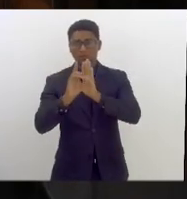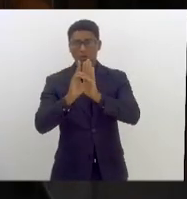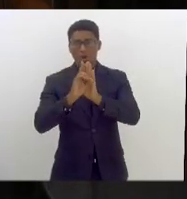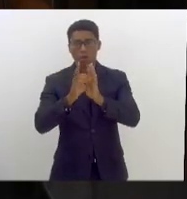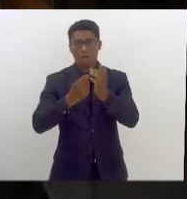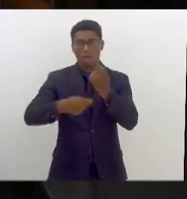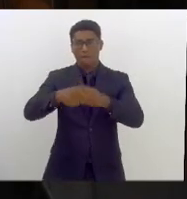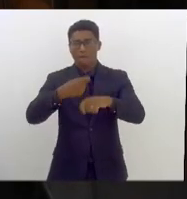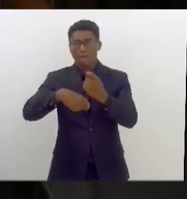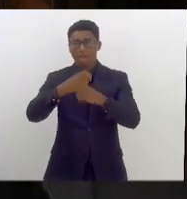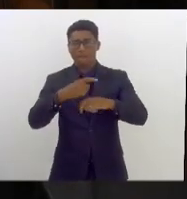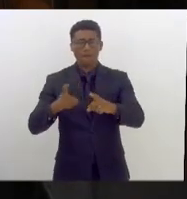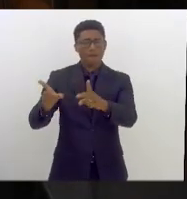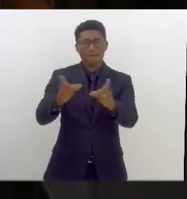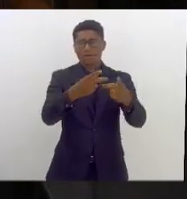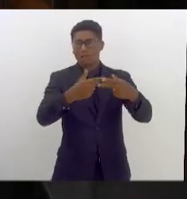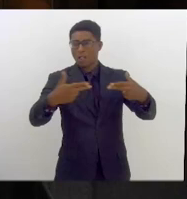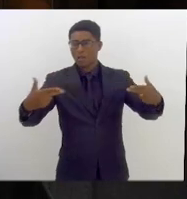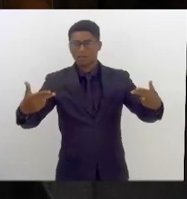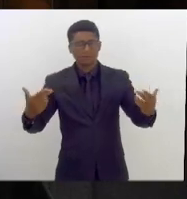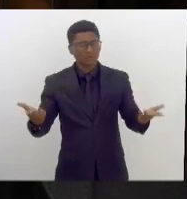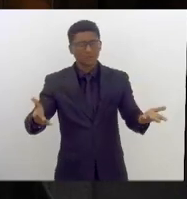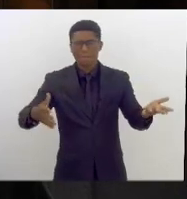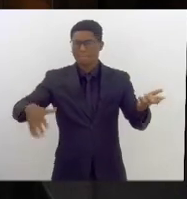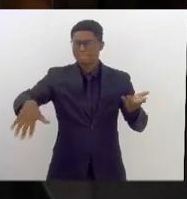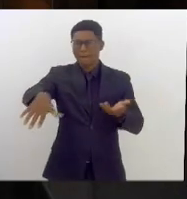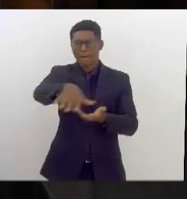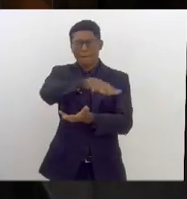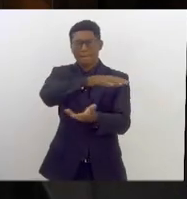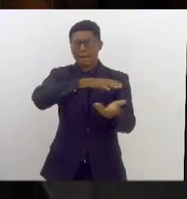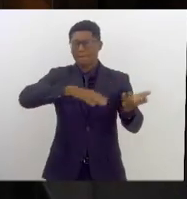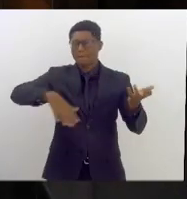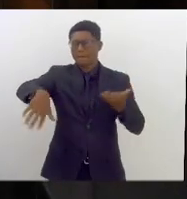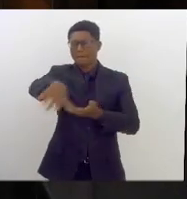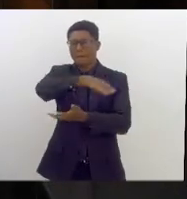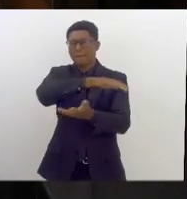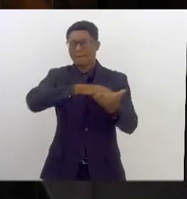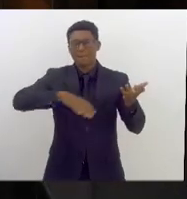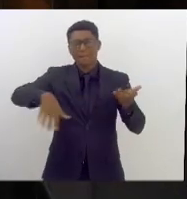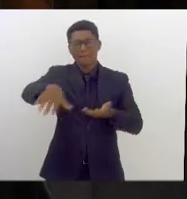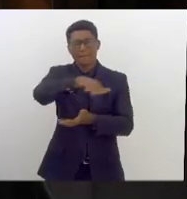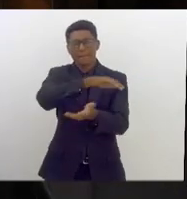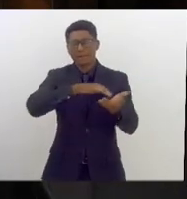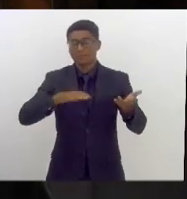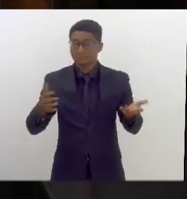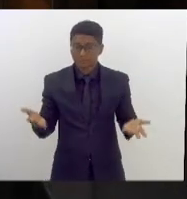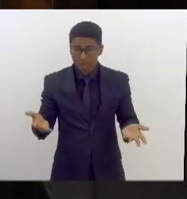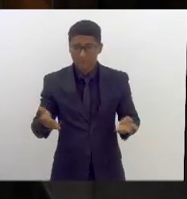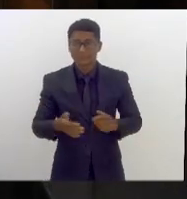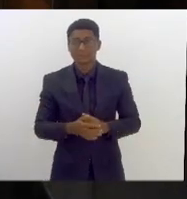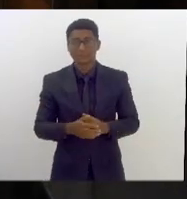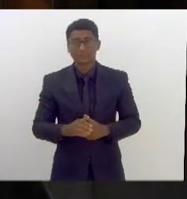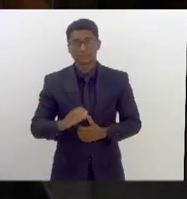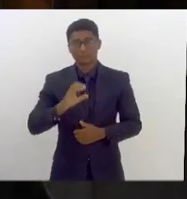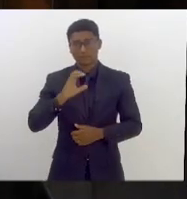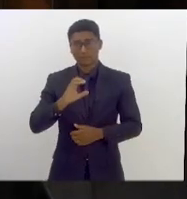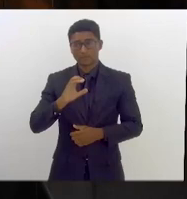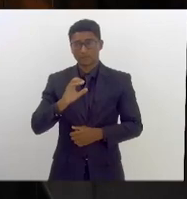Um descalabro só. Então, foi esse o ambiente que a